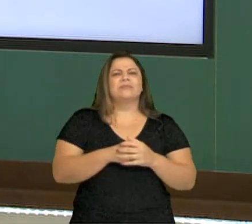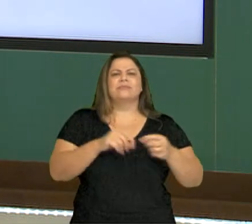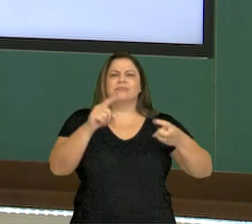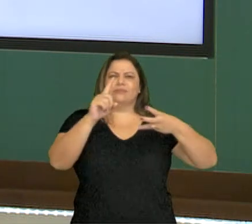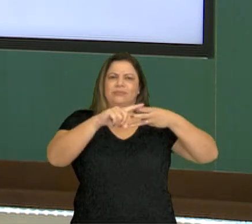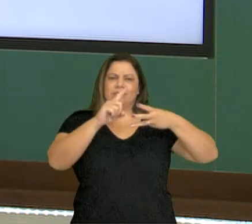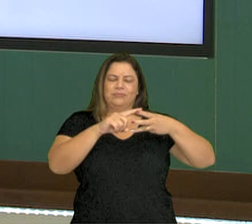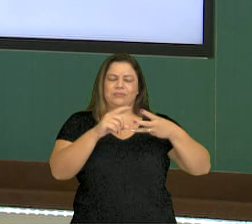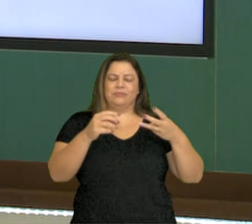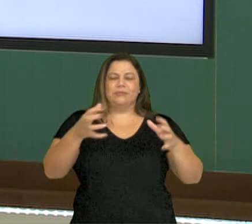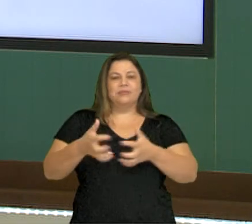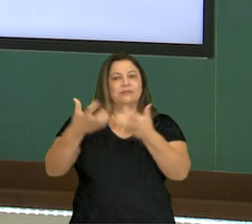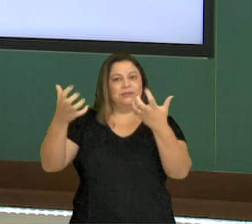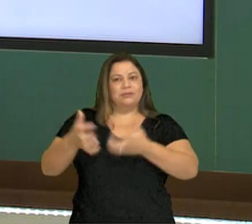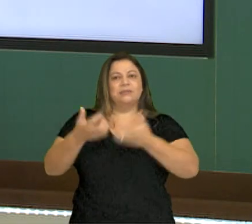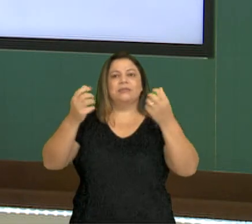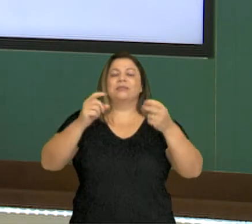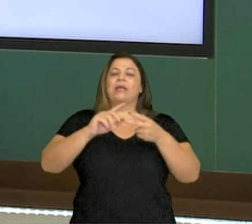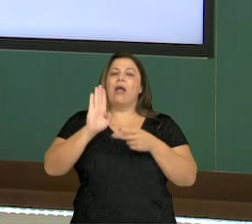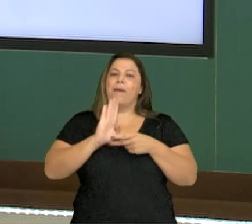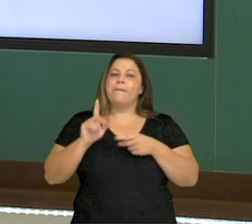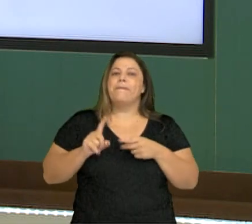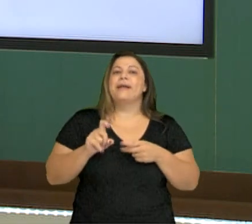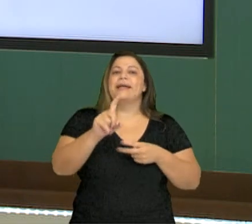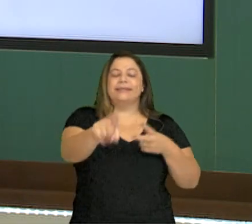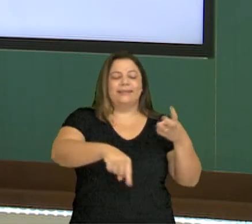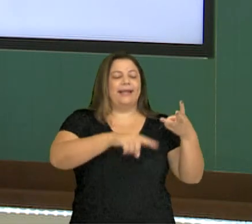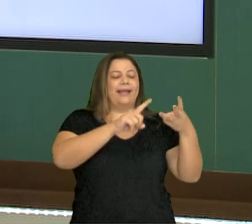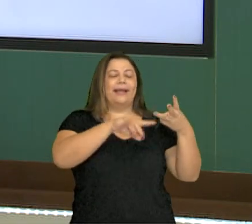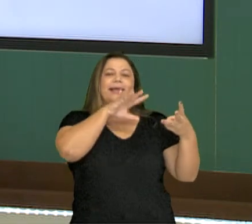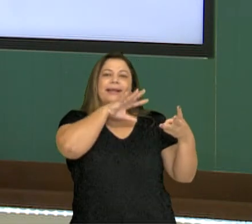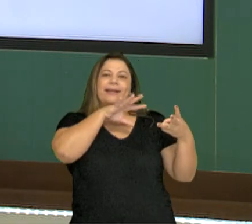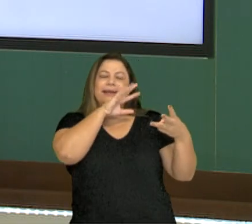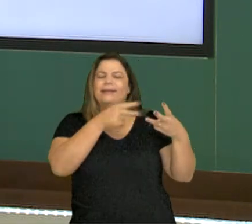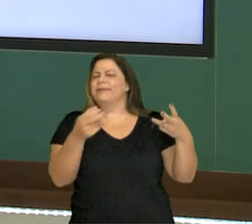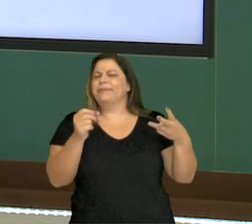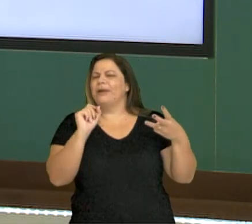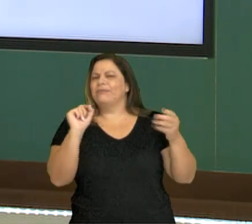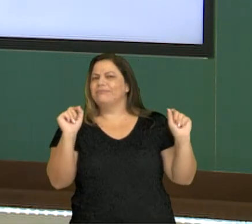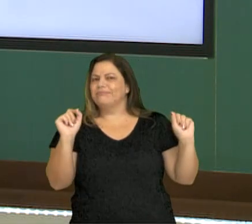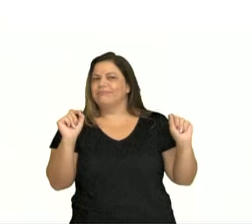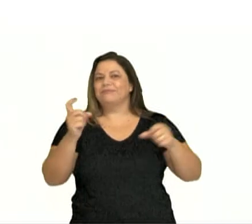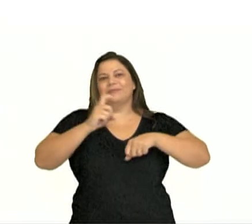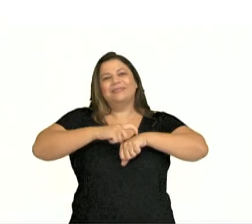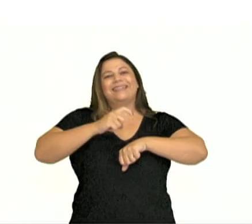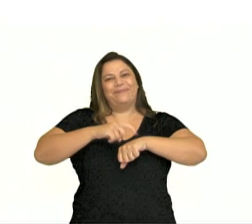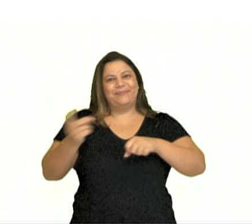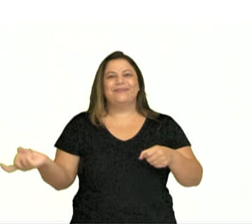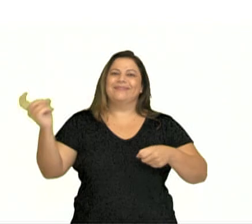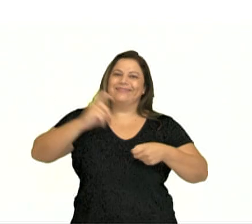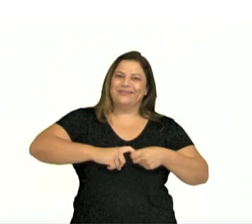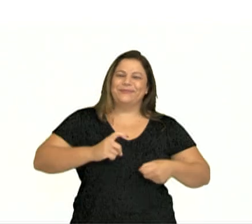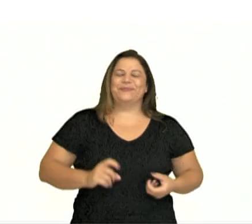vegetal, bacteriana e animal? Eu vou dar um tempinho para vocês e eu já retorno.